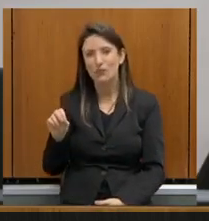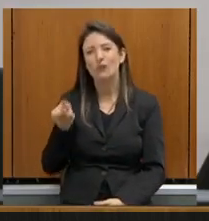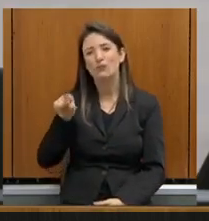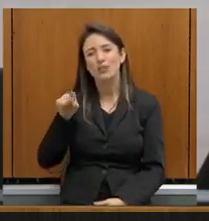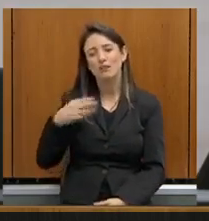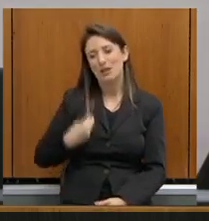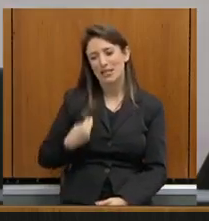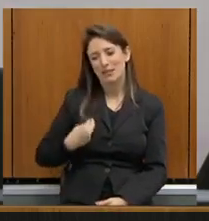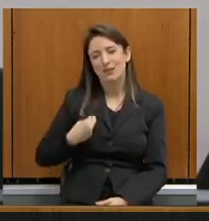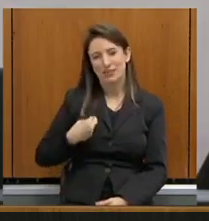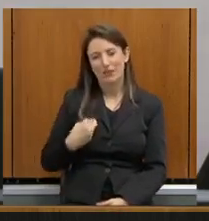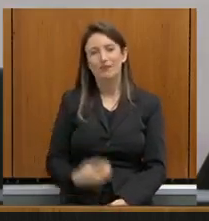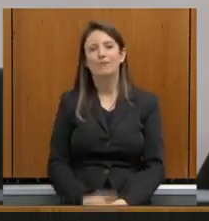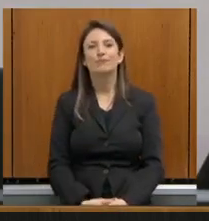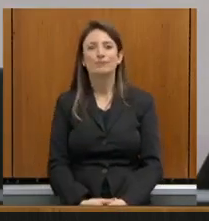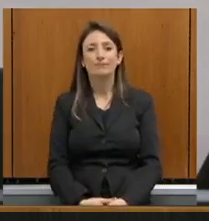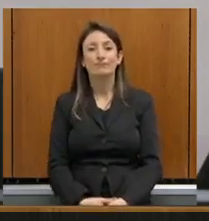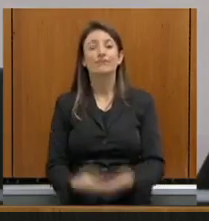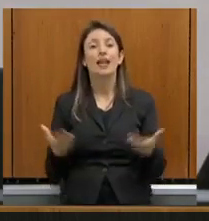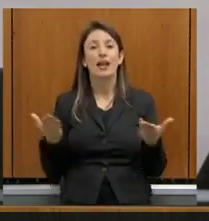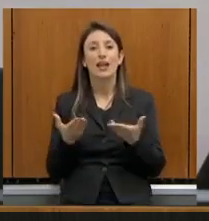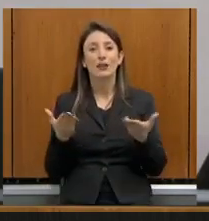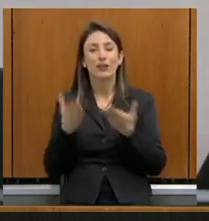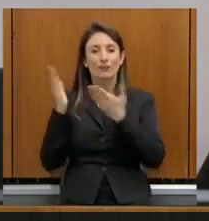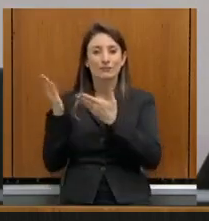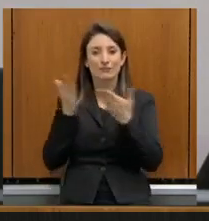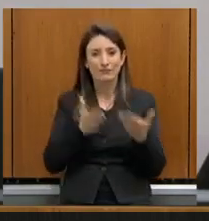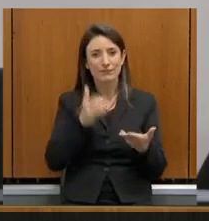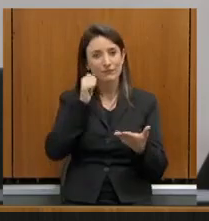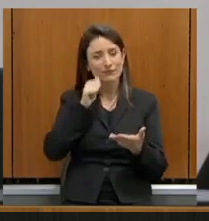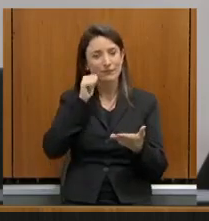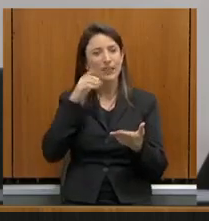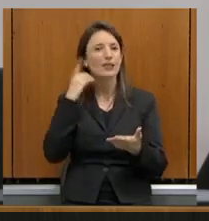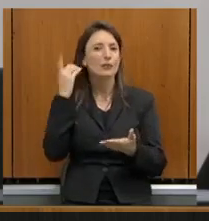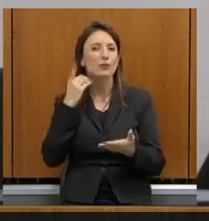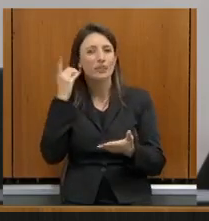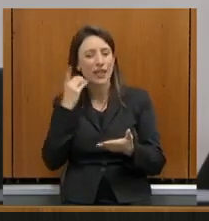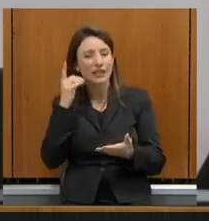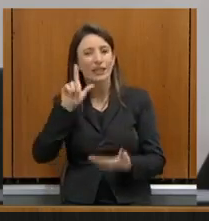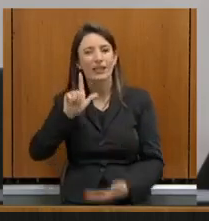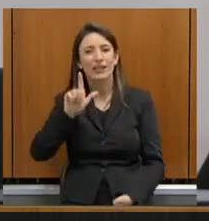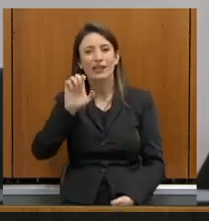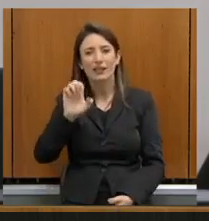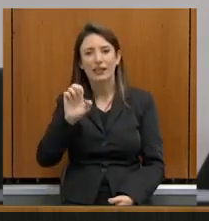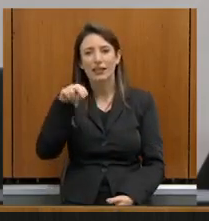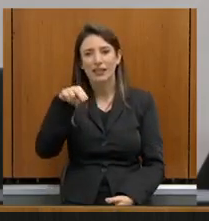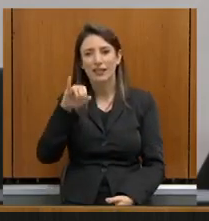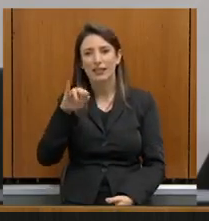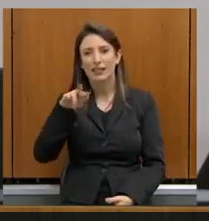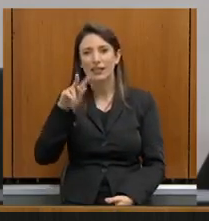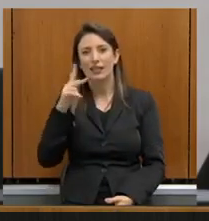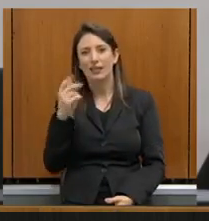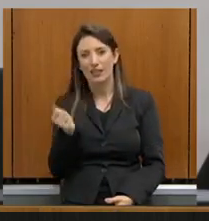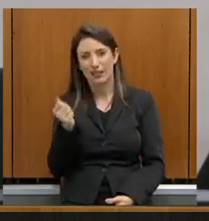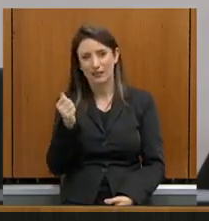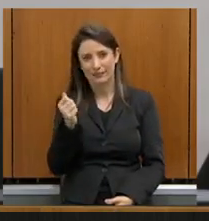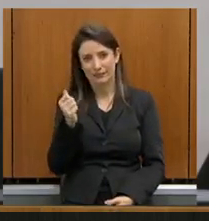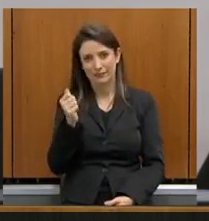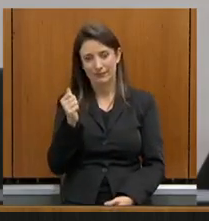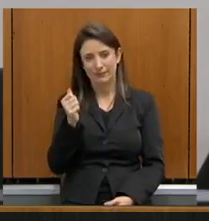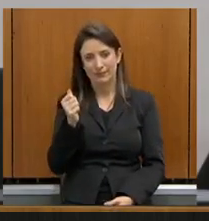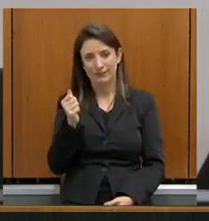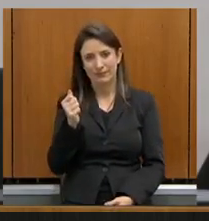Nesse momento, passo a palavra à próxima deputada escrita, deputada Leninha, com a palavra.